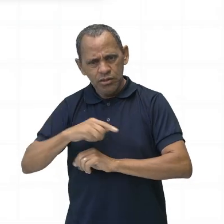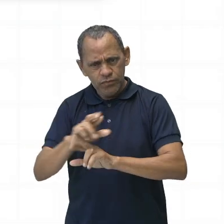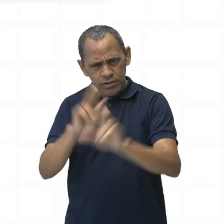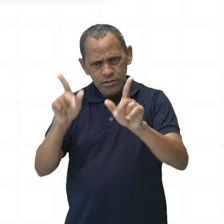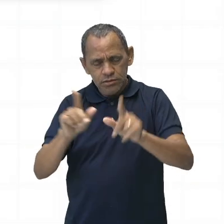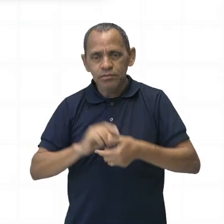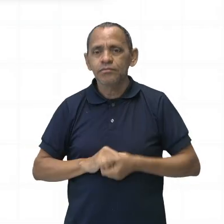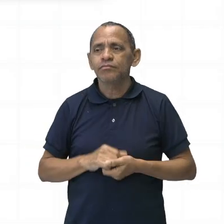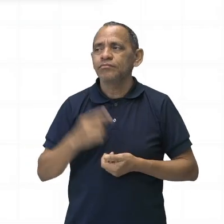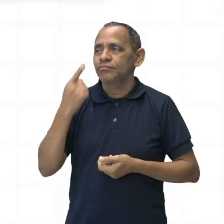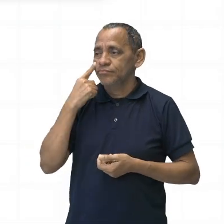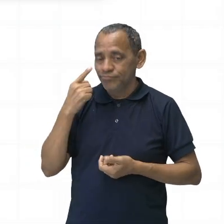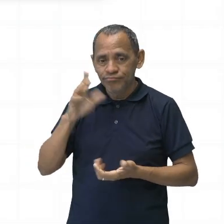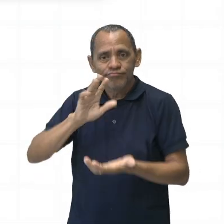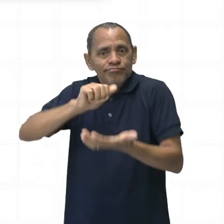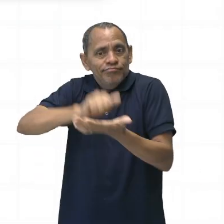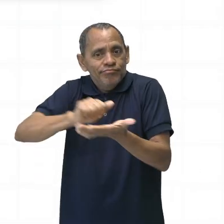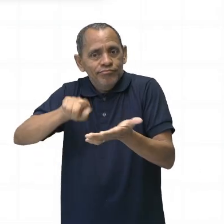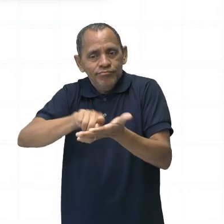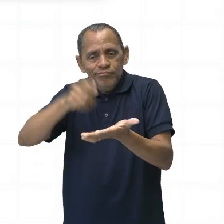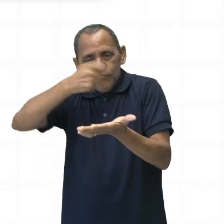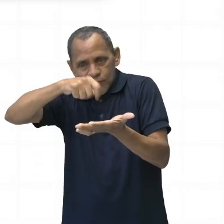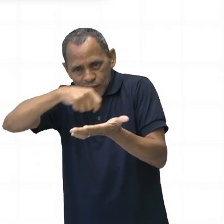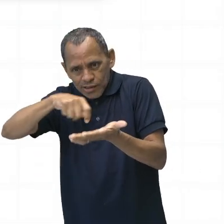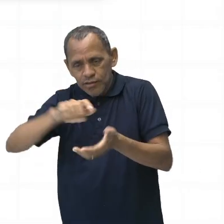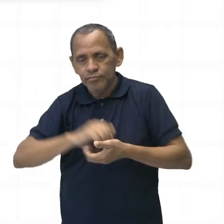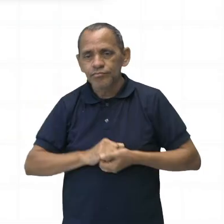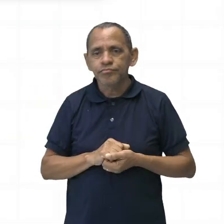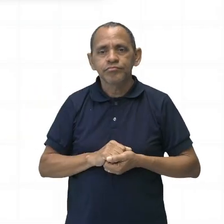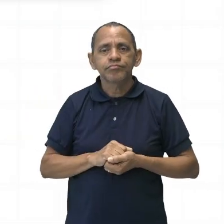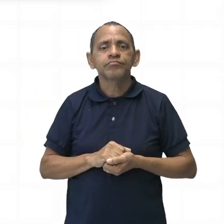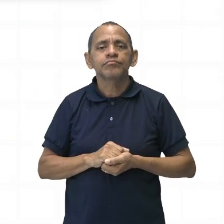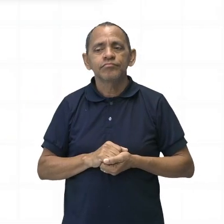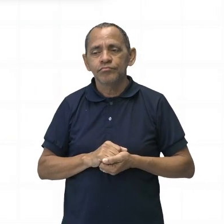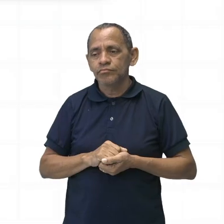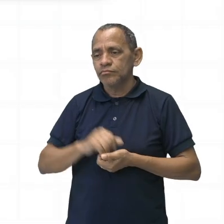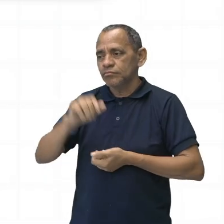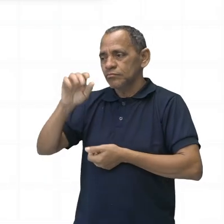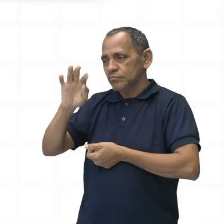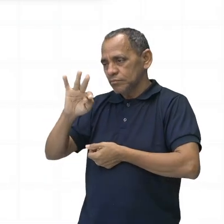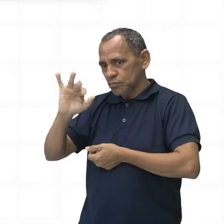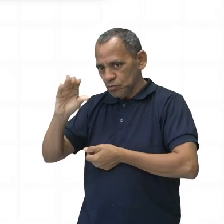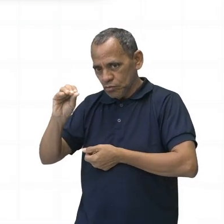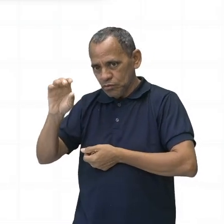da deontologia devido à sua característica problematizadora e evolutiva, né?